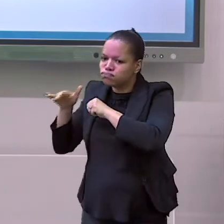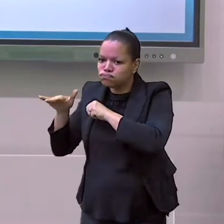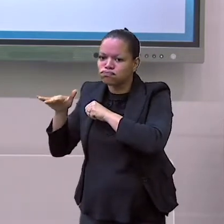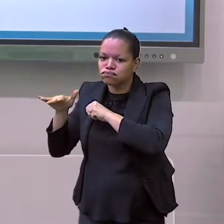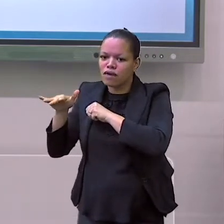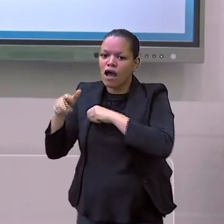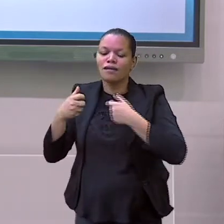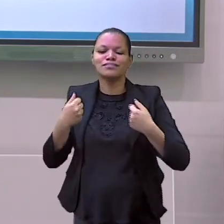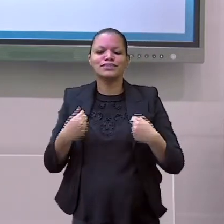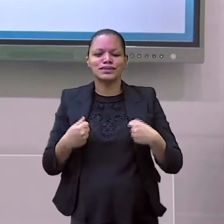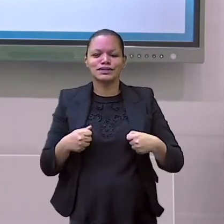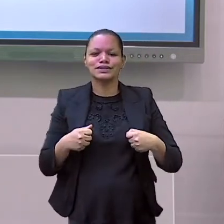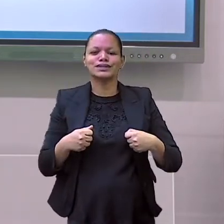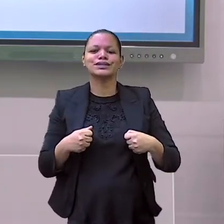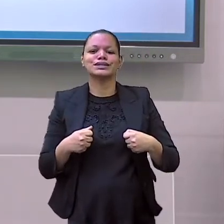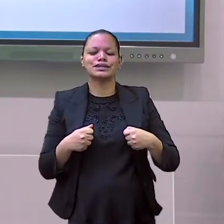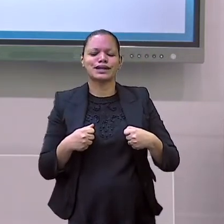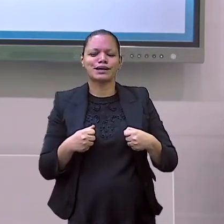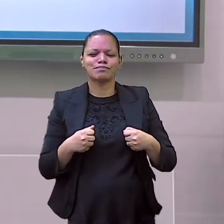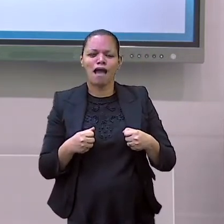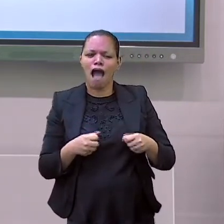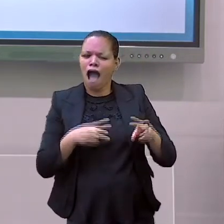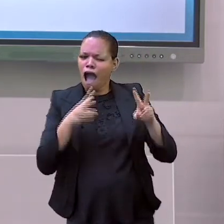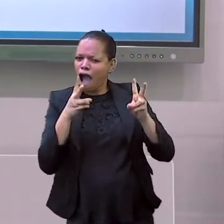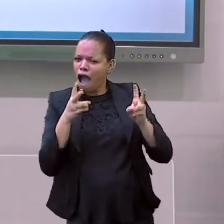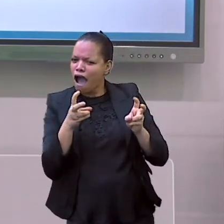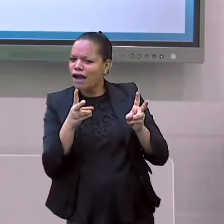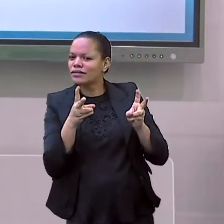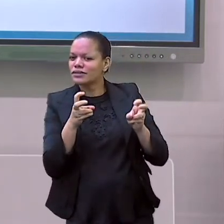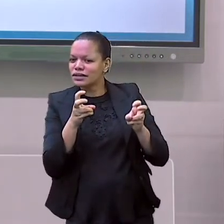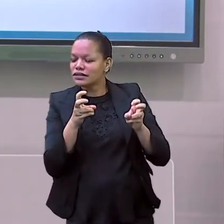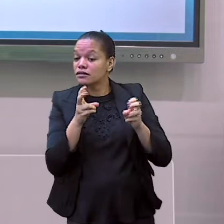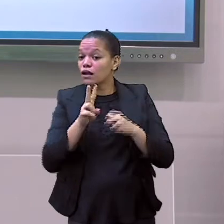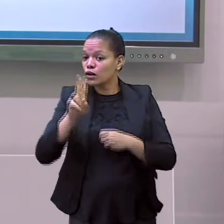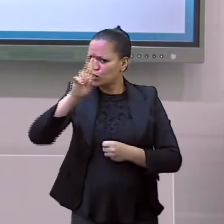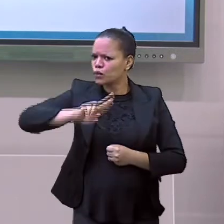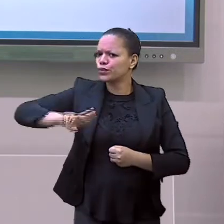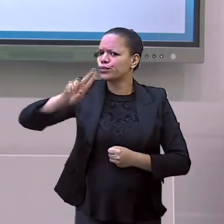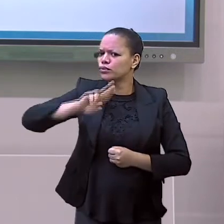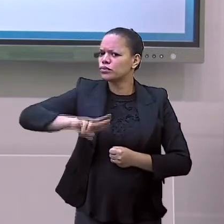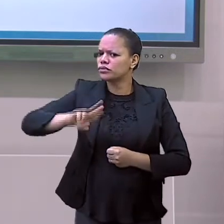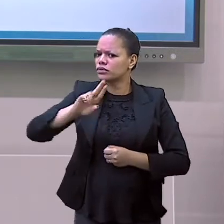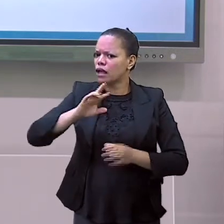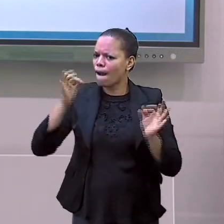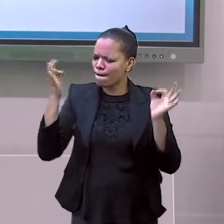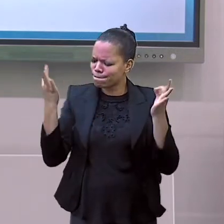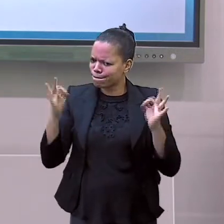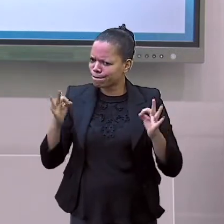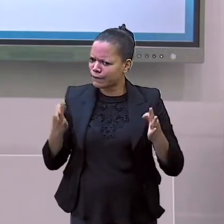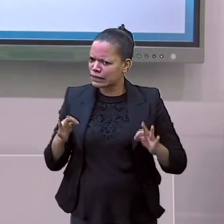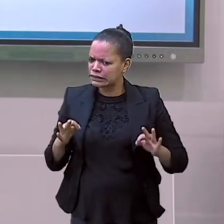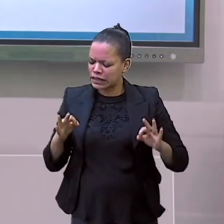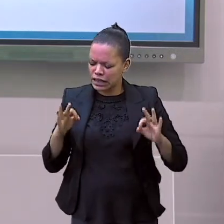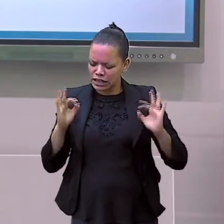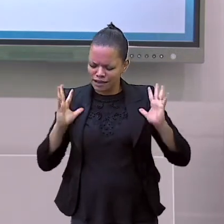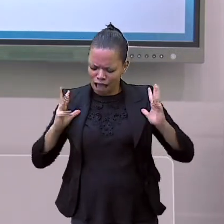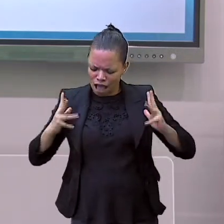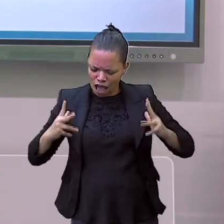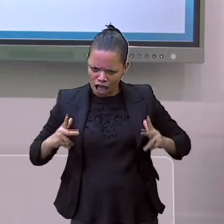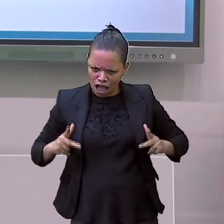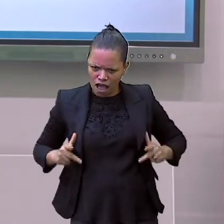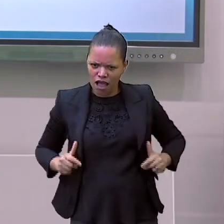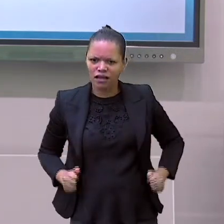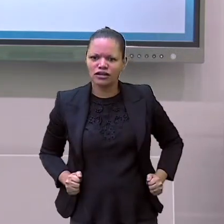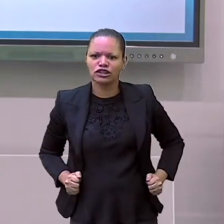estar atento e fazer o quê? O uso correto da higiene pessoal, da